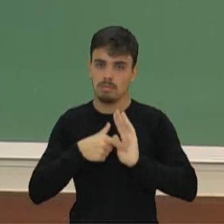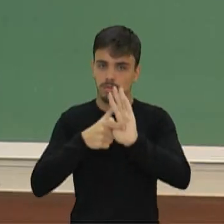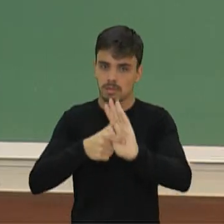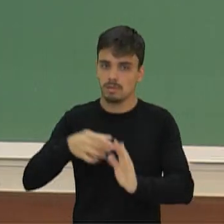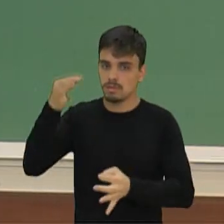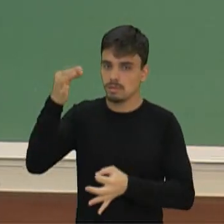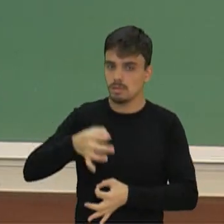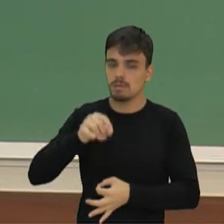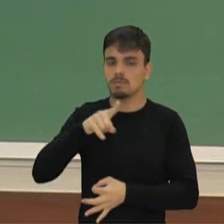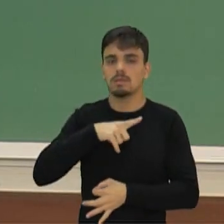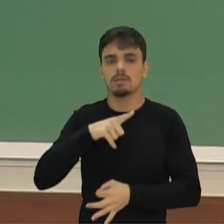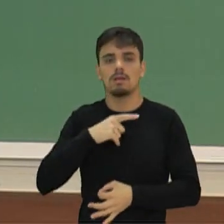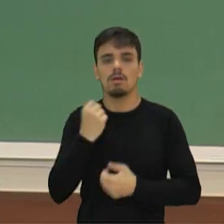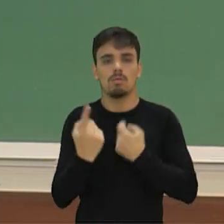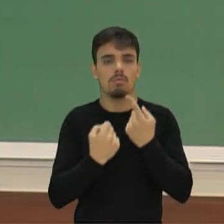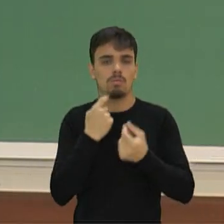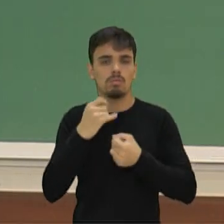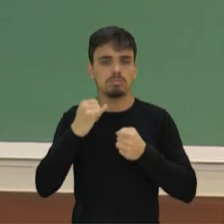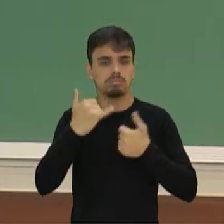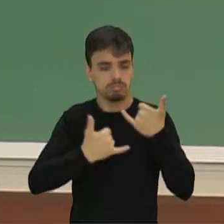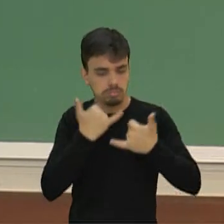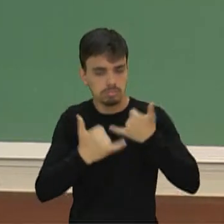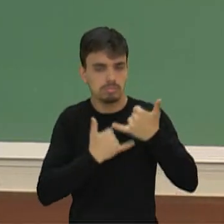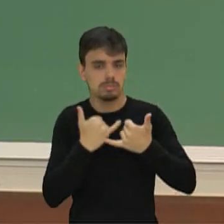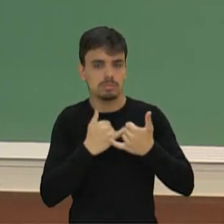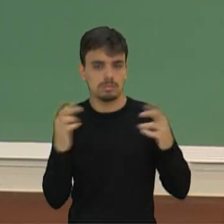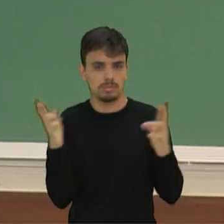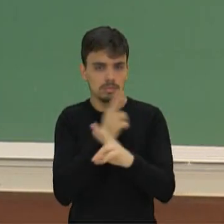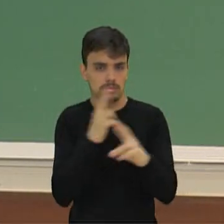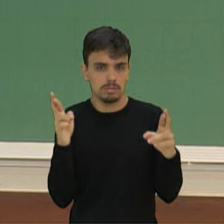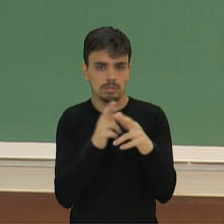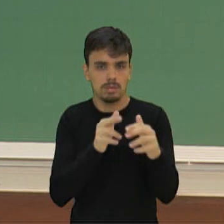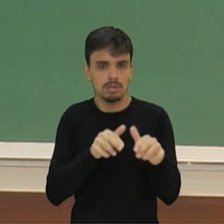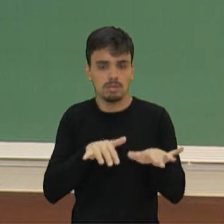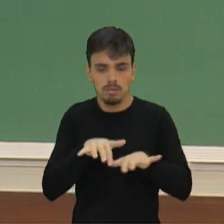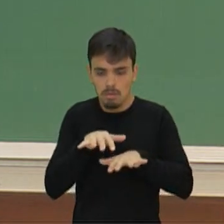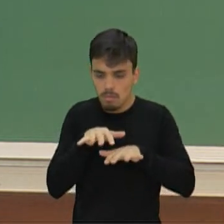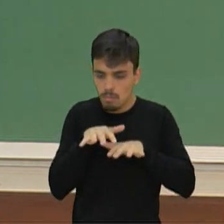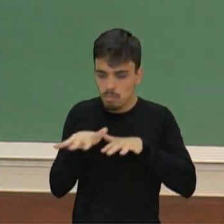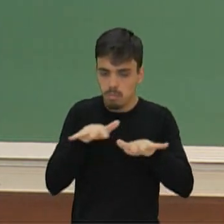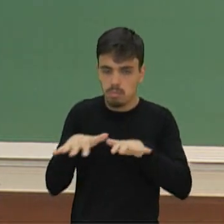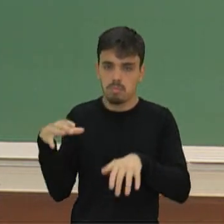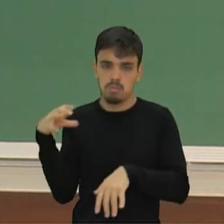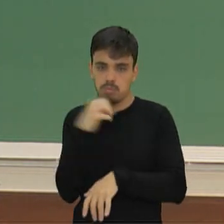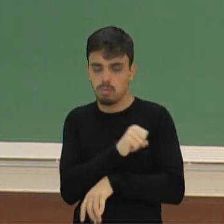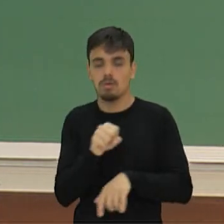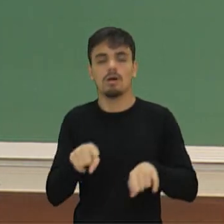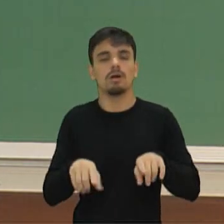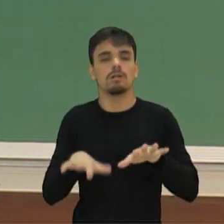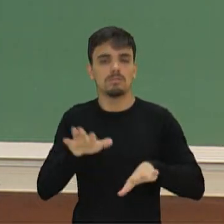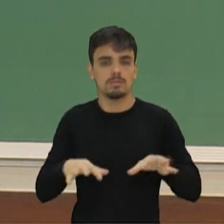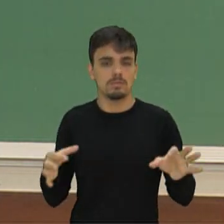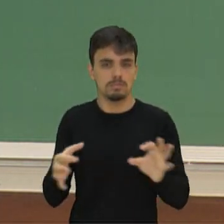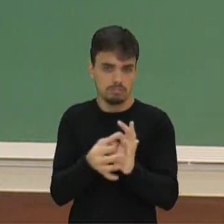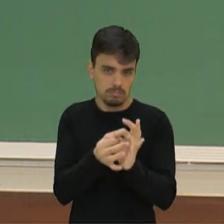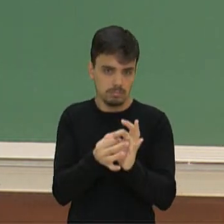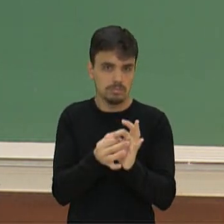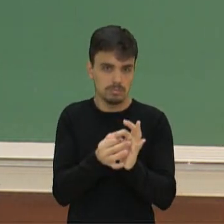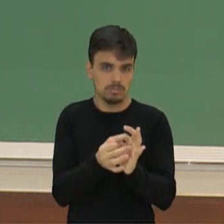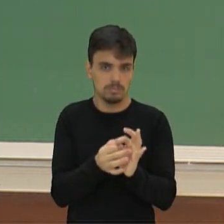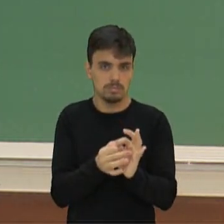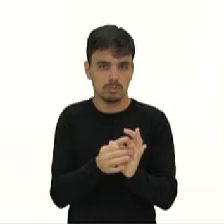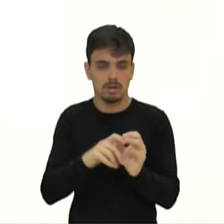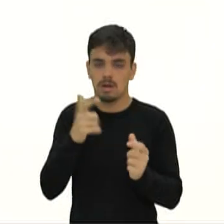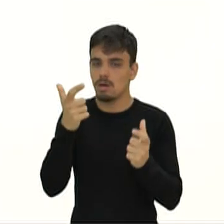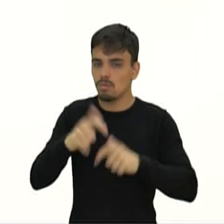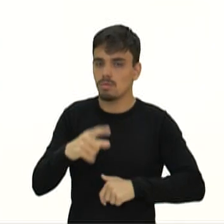de você ter alguns jogos ali relacionados à corrida ou automobilismo, acaba vinculando essa estrutura, onde o vermelho